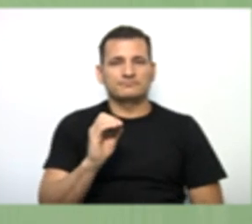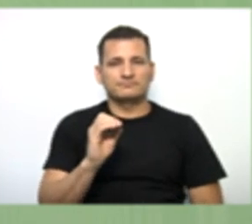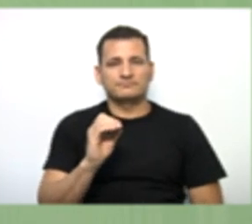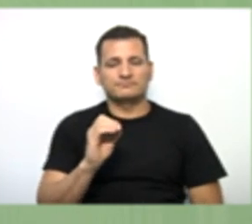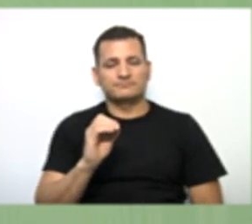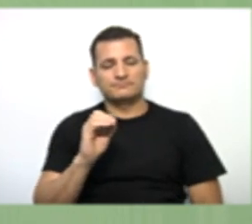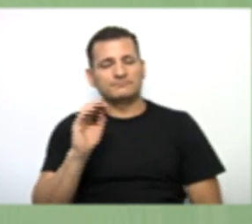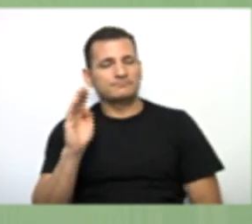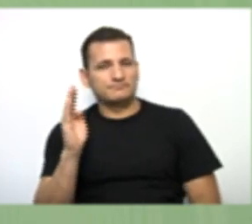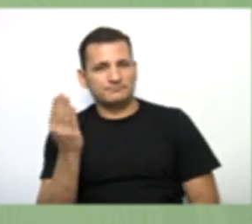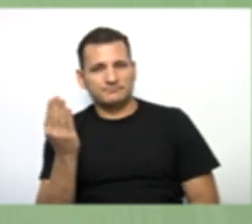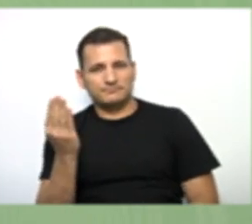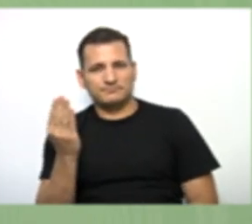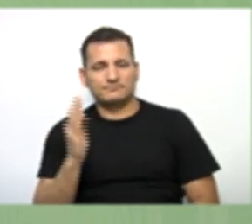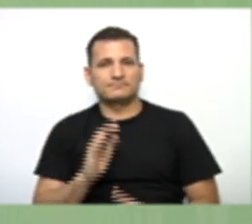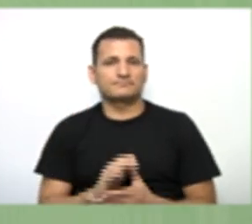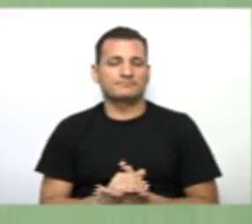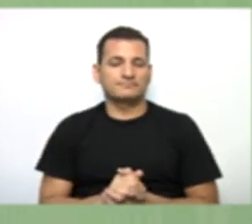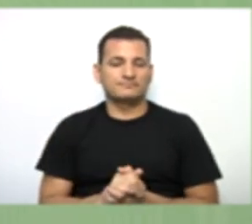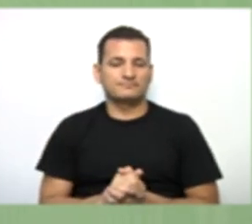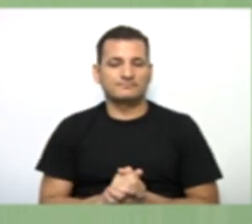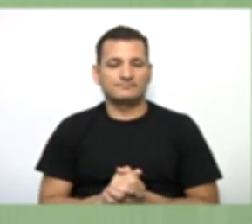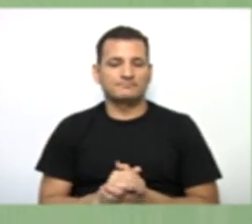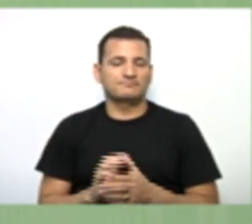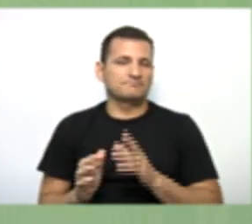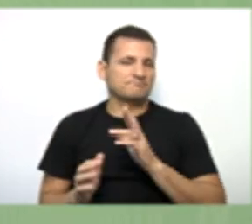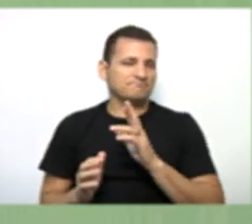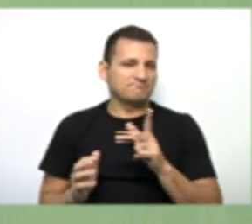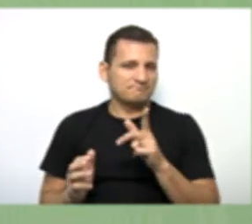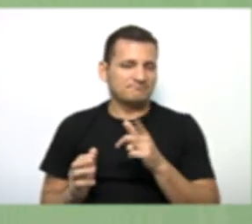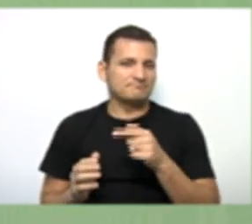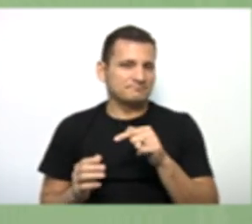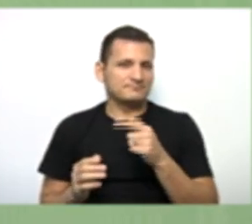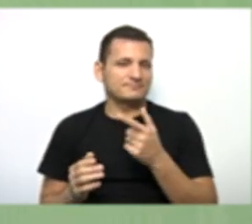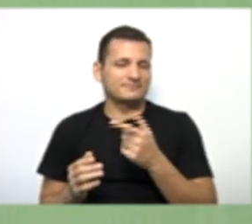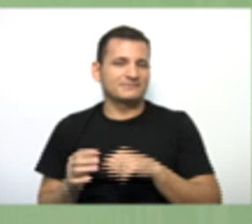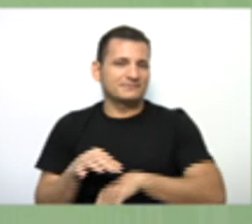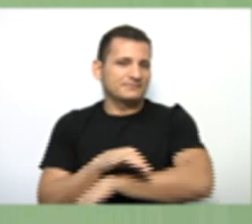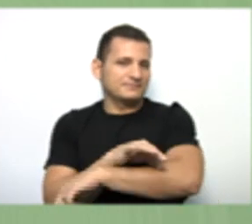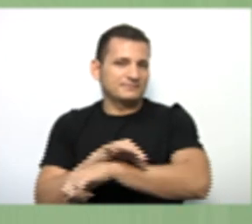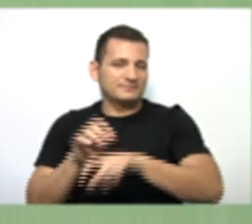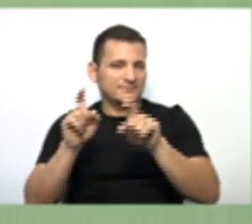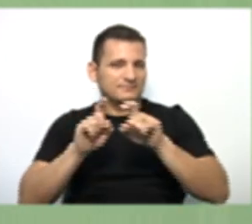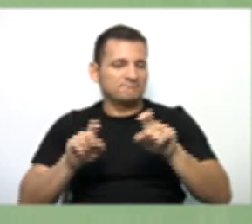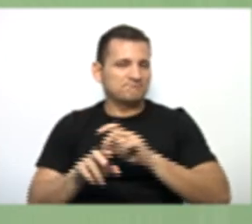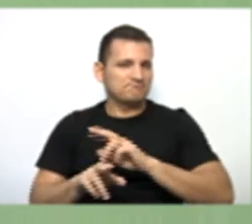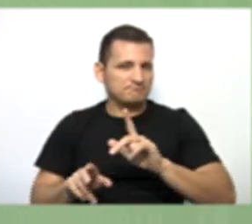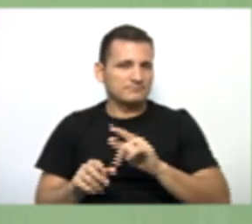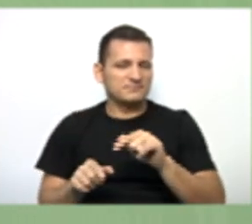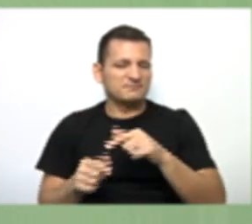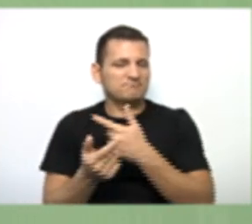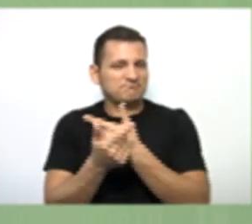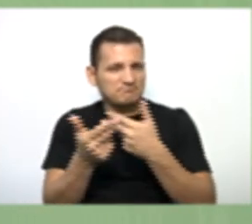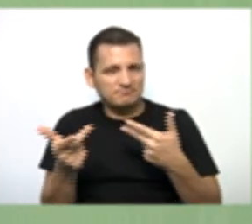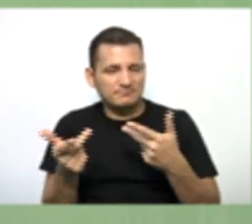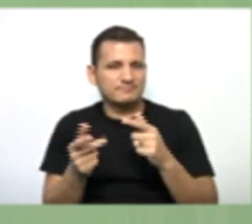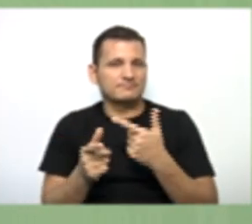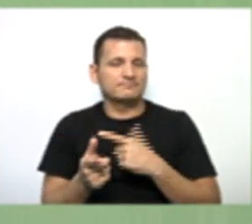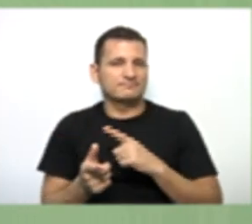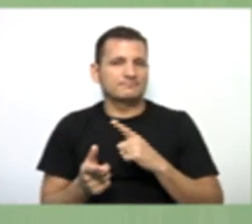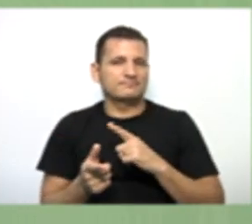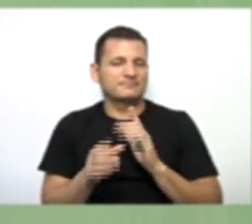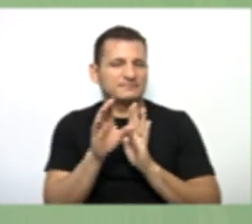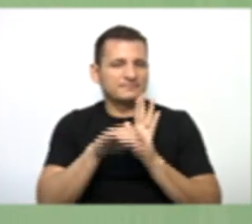desligado, passa a ser falso. Nossa, é muita coisa em arquitetura, né, gente? Essa aula é